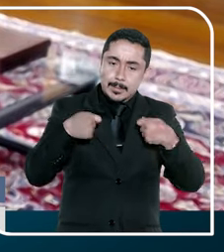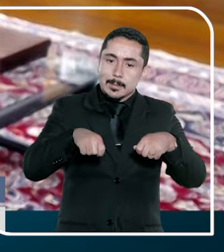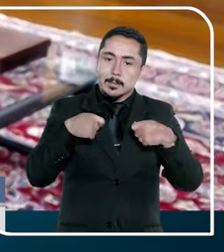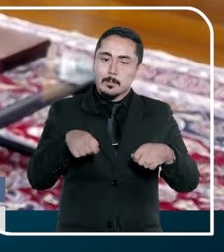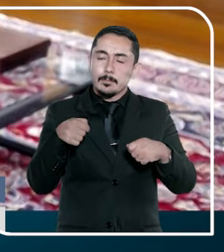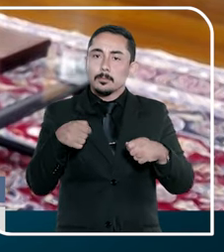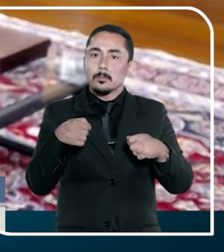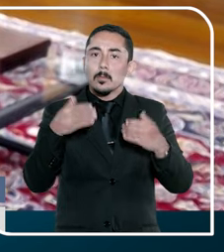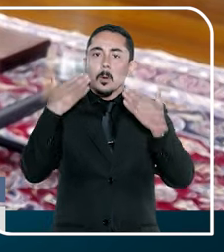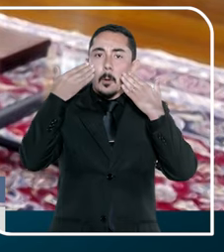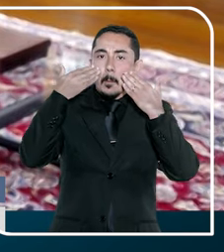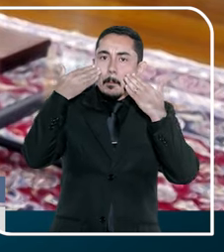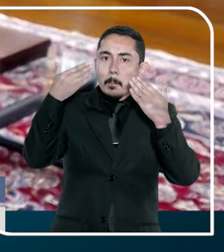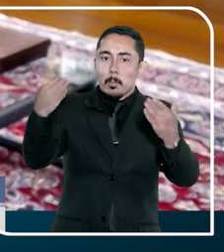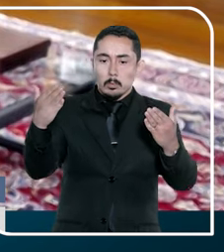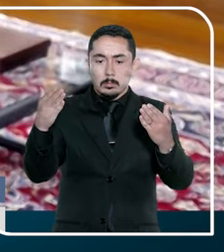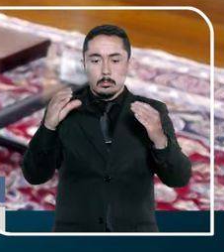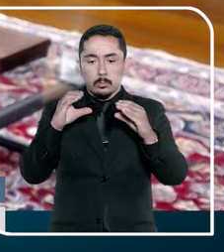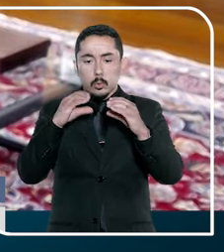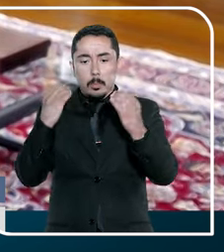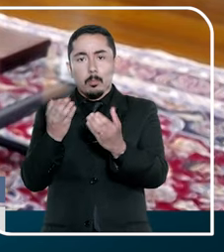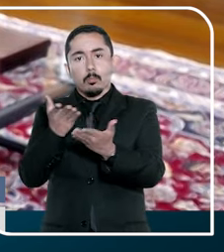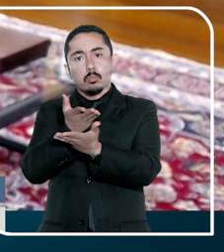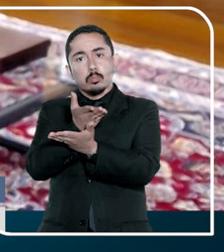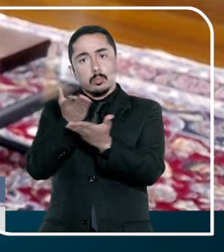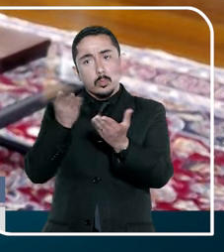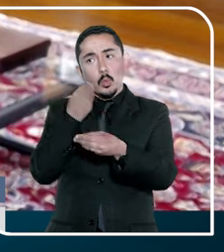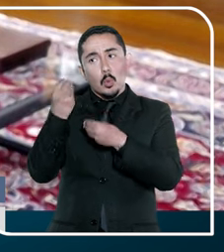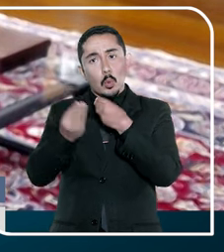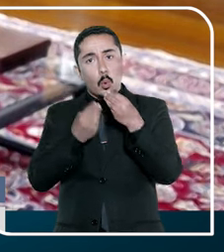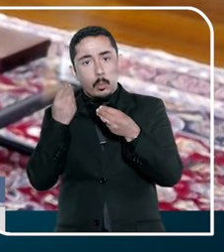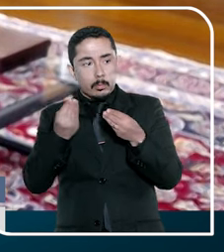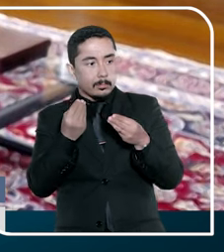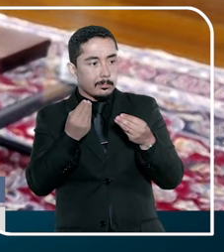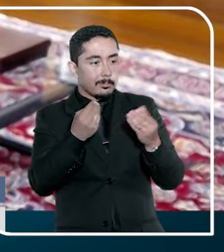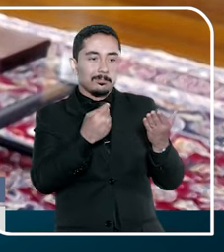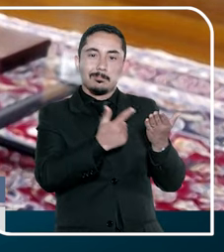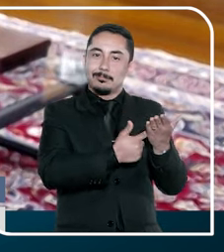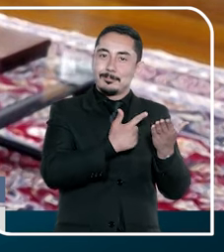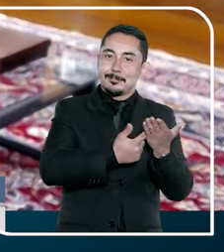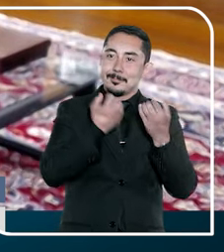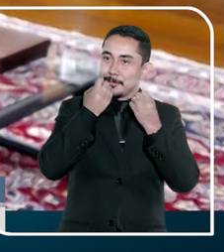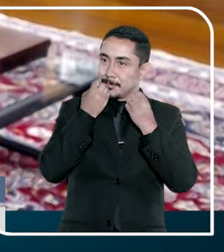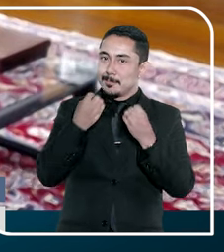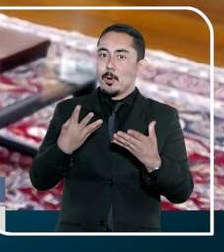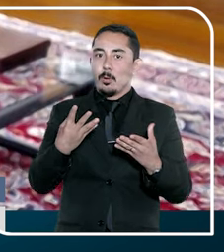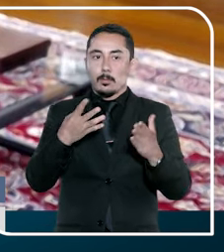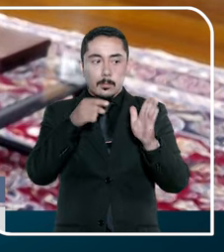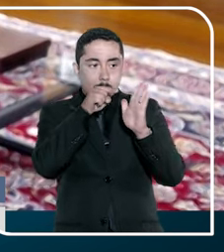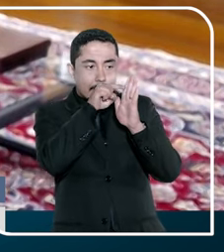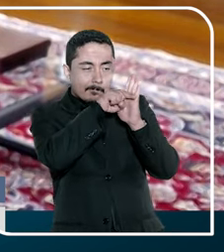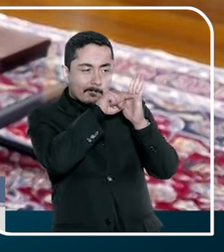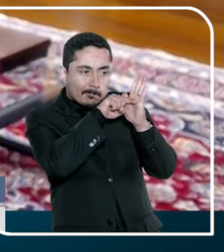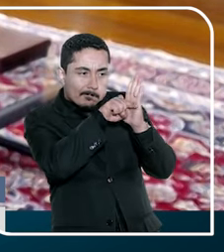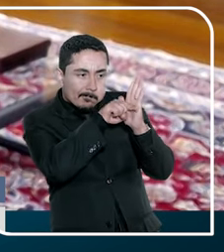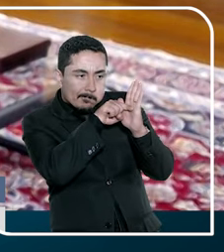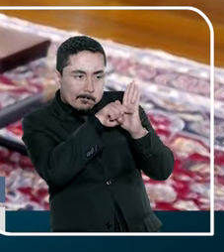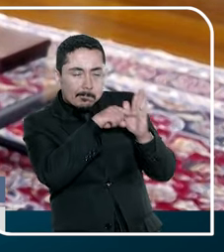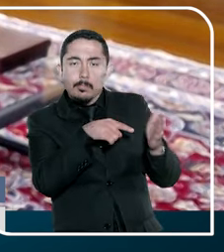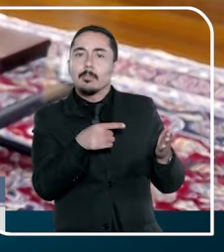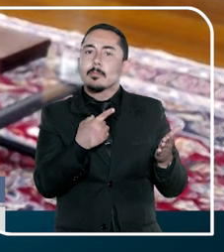comunidade uma obra com esse perfil que nós fazemos uma análise não apenas